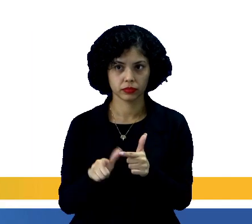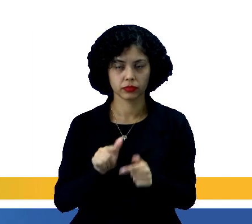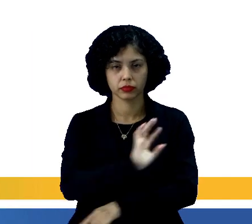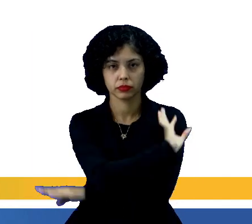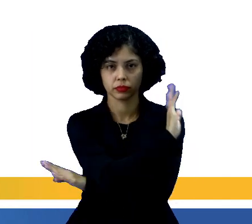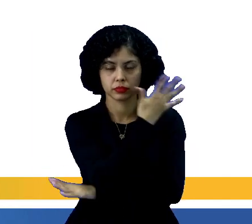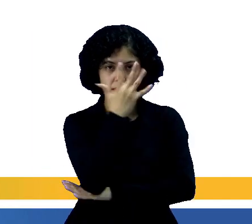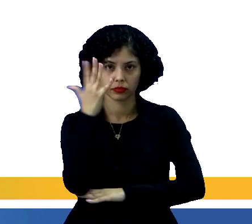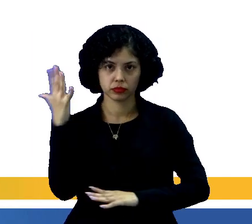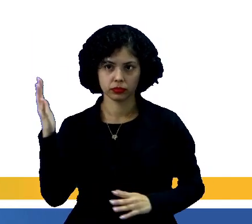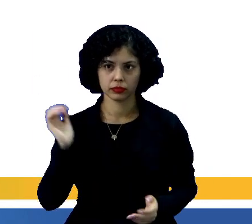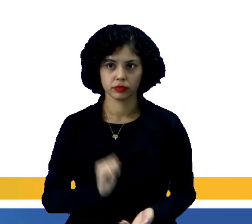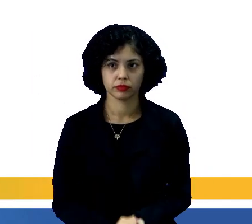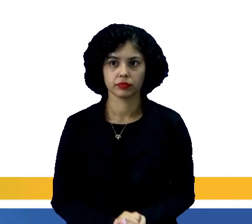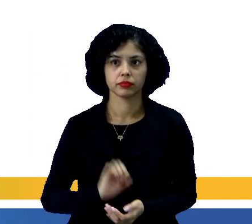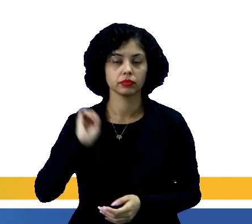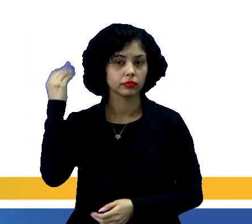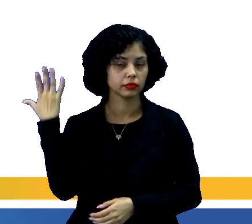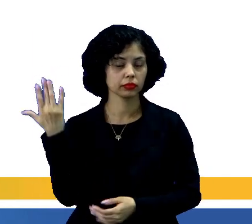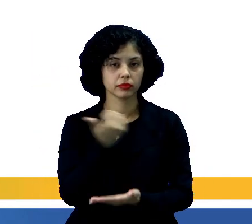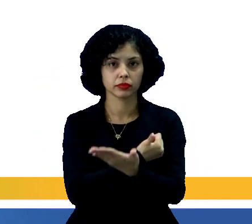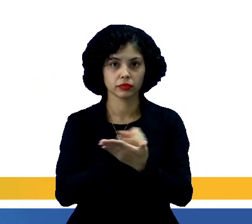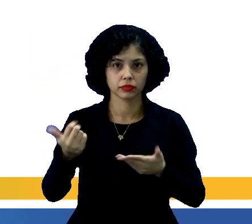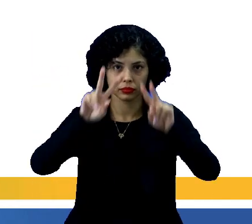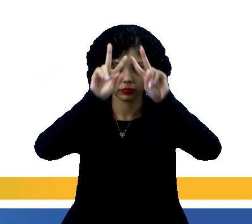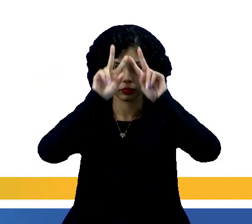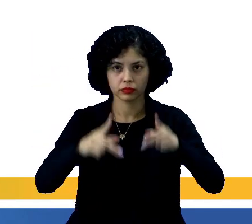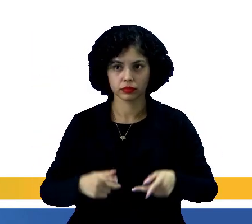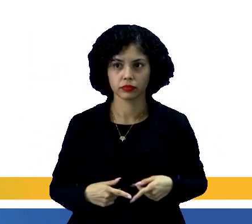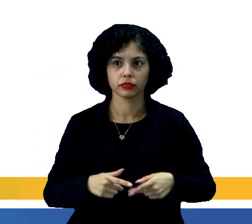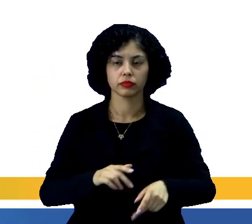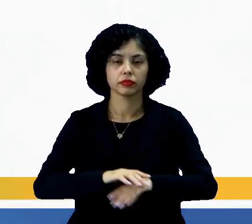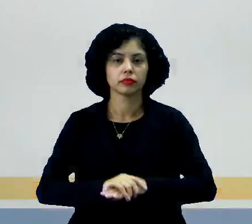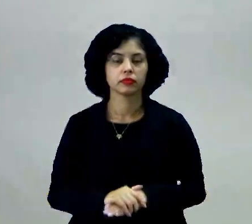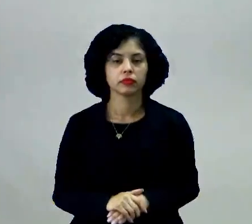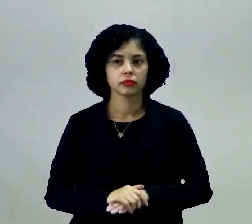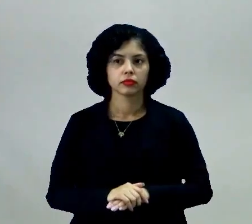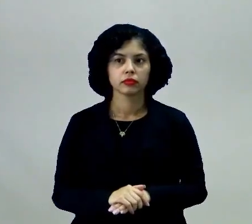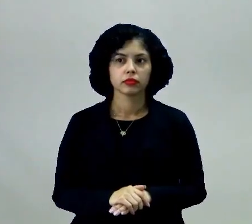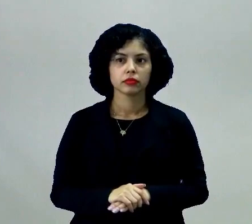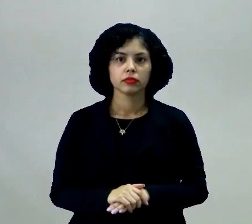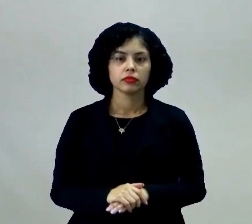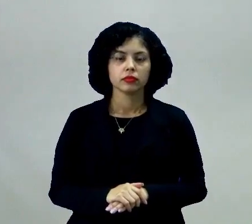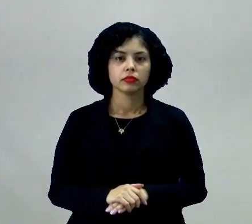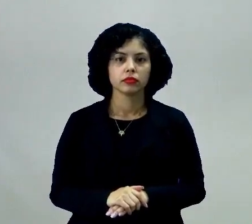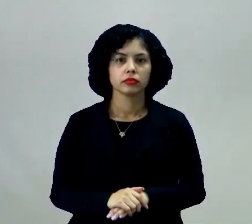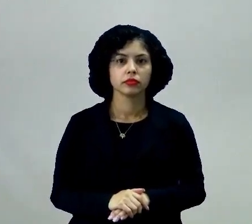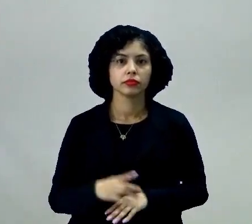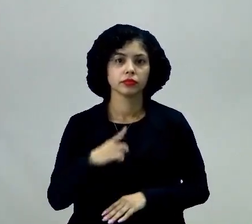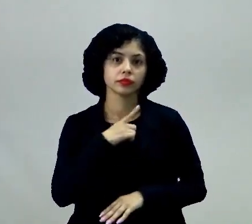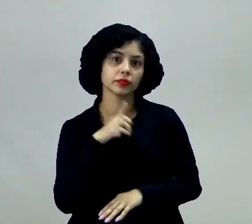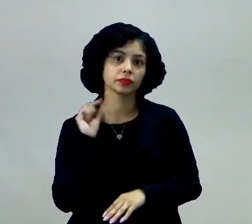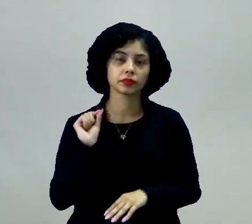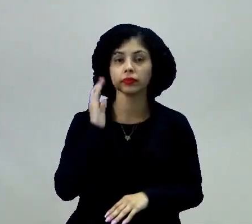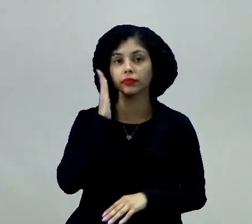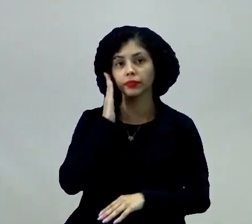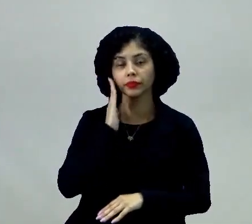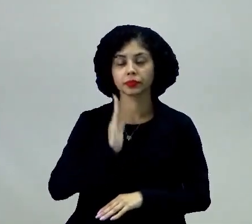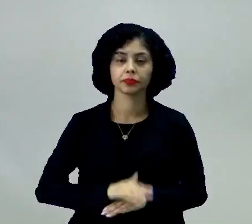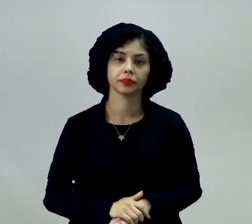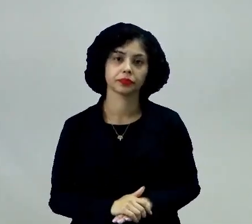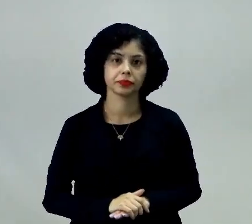reduzam os problemas ambientais causados por ações humanas. Então nós temos que entender o